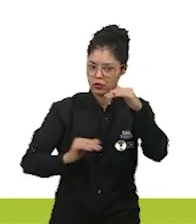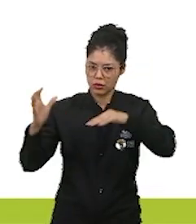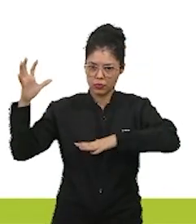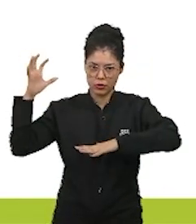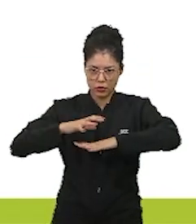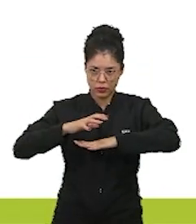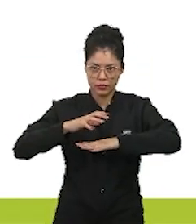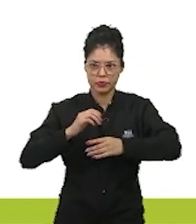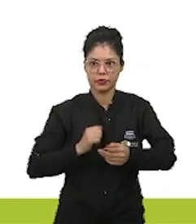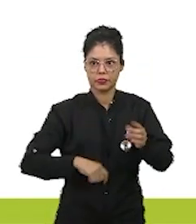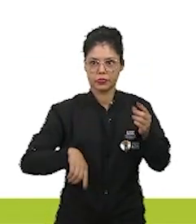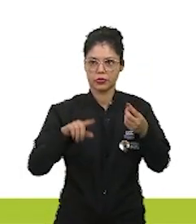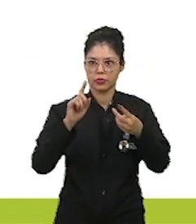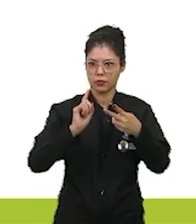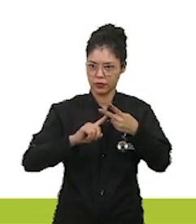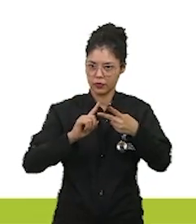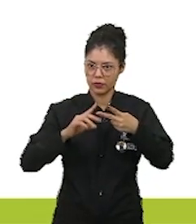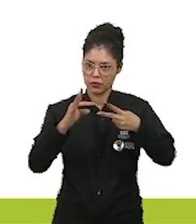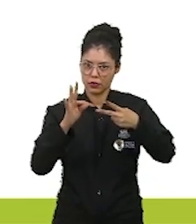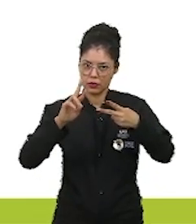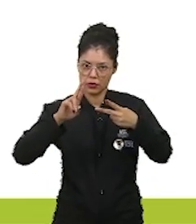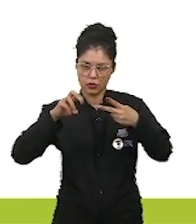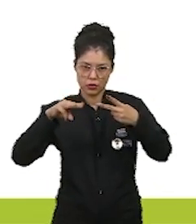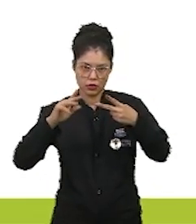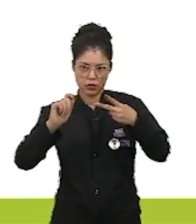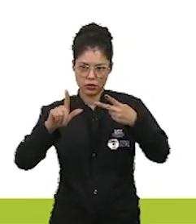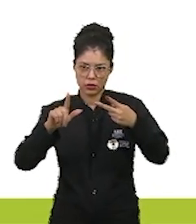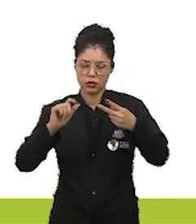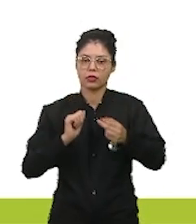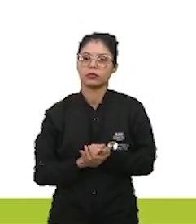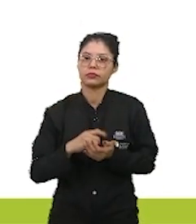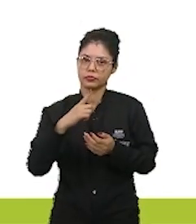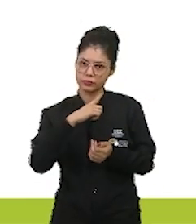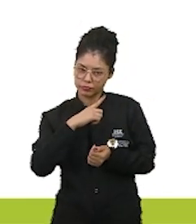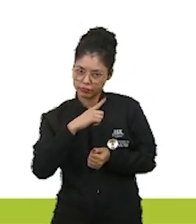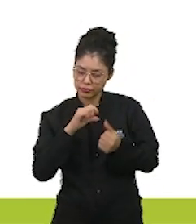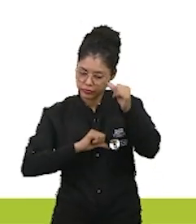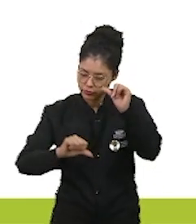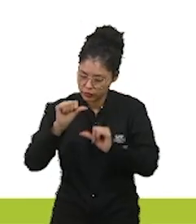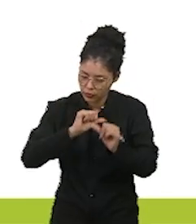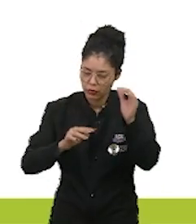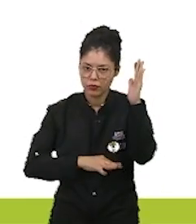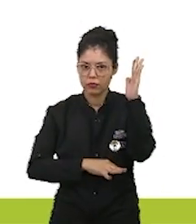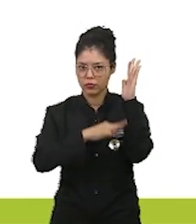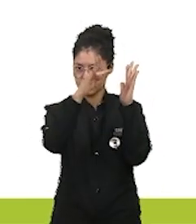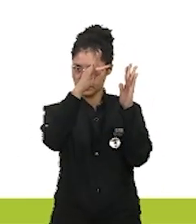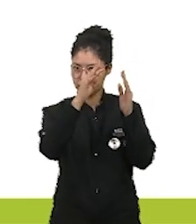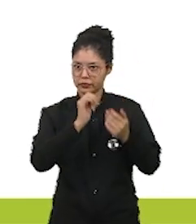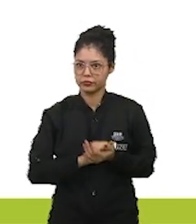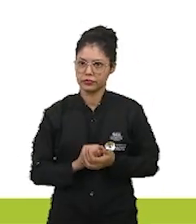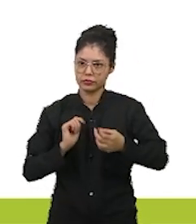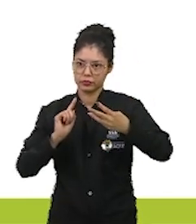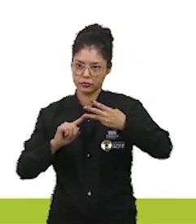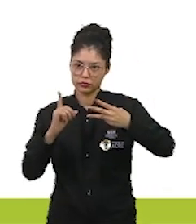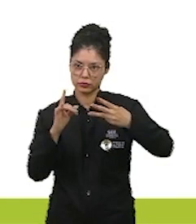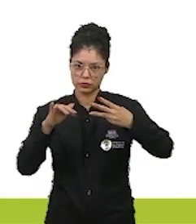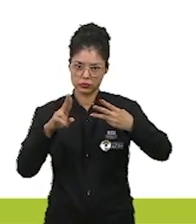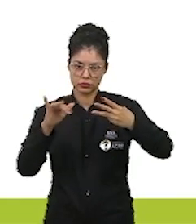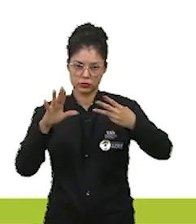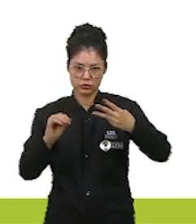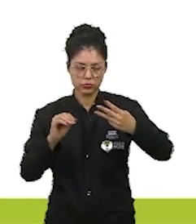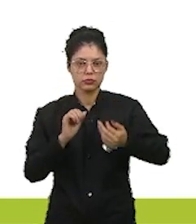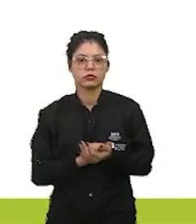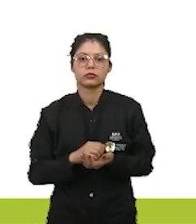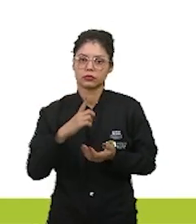pressão. A rocha termal, que sofre metamorfismo na sua temperatura. E o dinâmico,